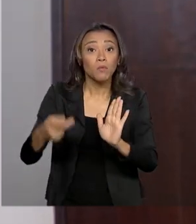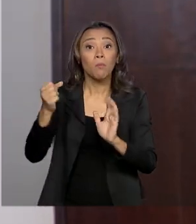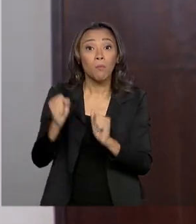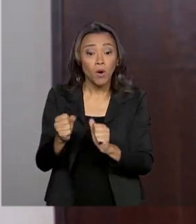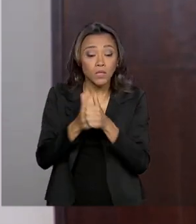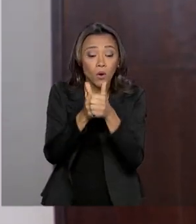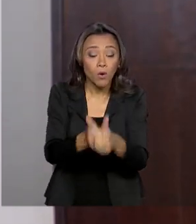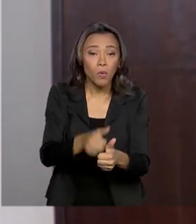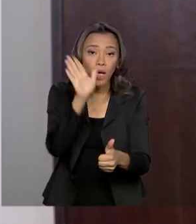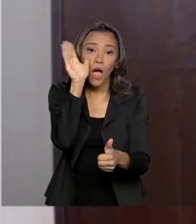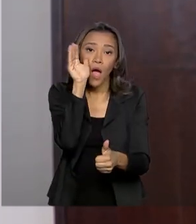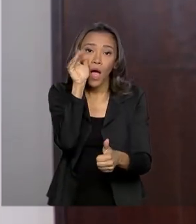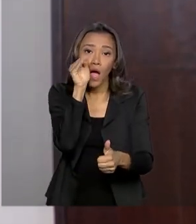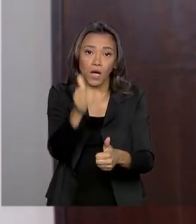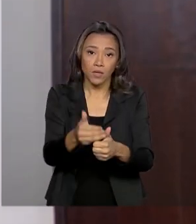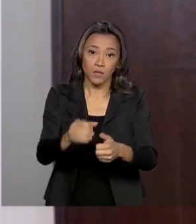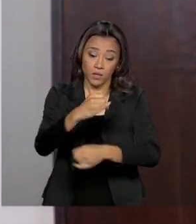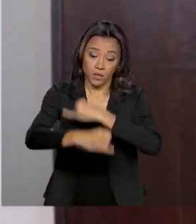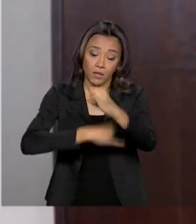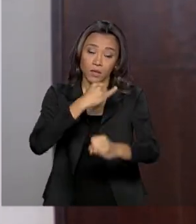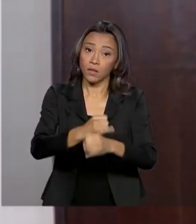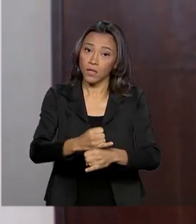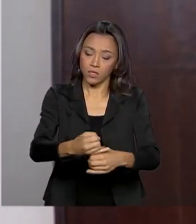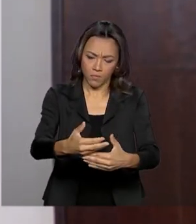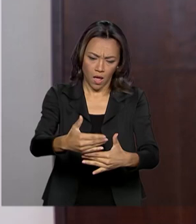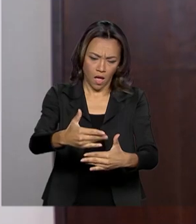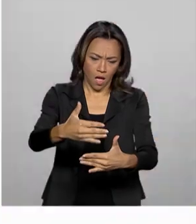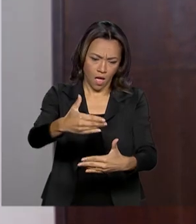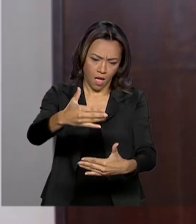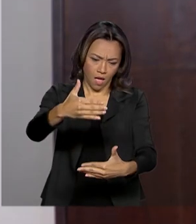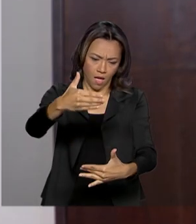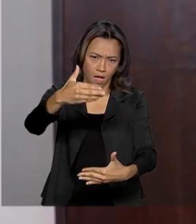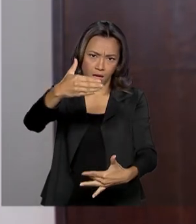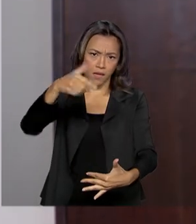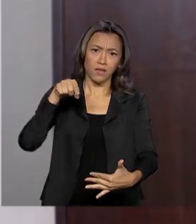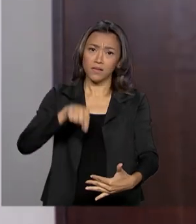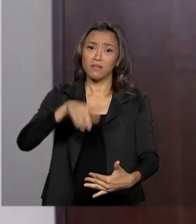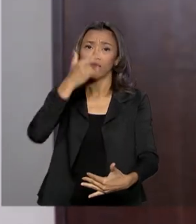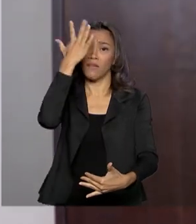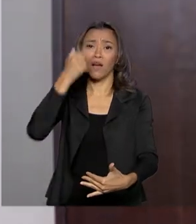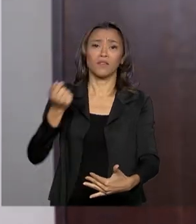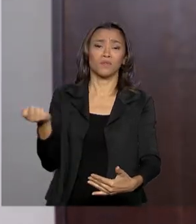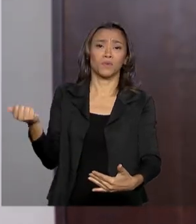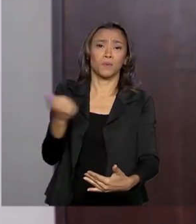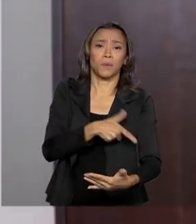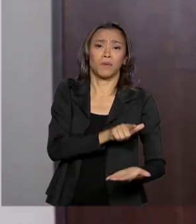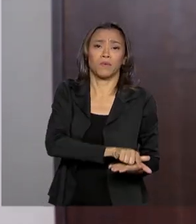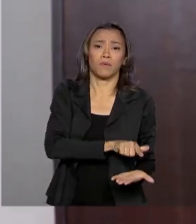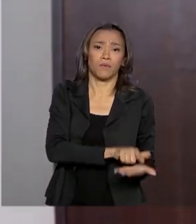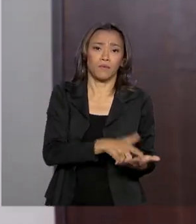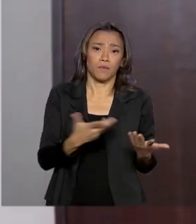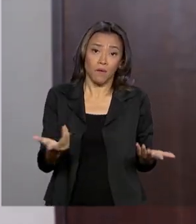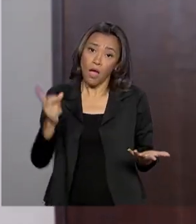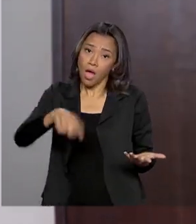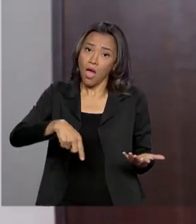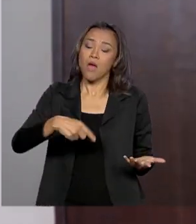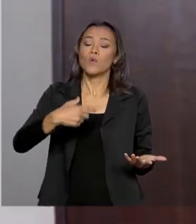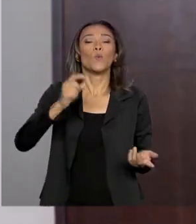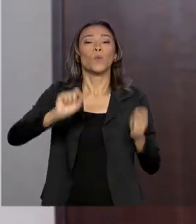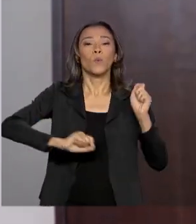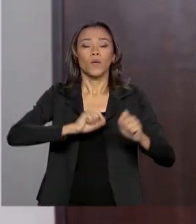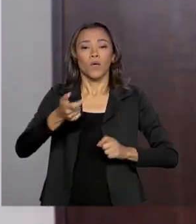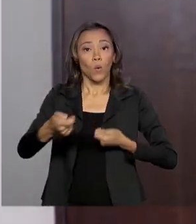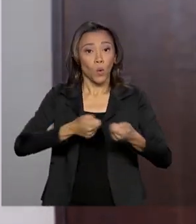encontra o seu projeto, o que está acontecendo com o seu projeto em todo esse processo. Facilita o controle por parte não só